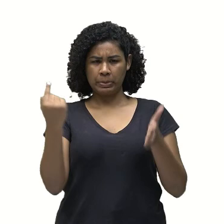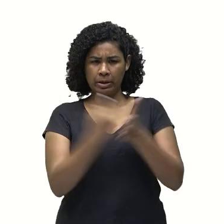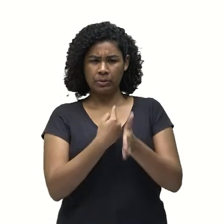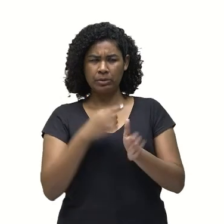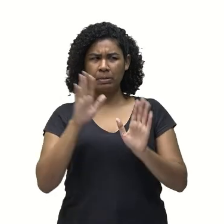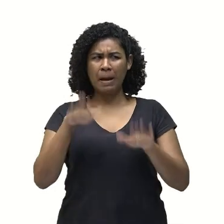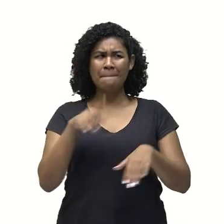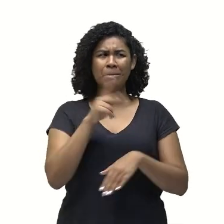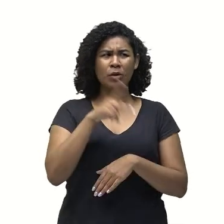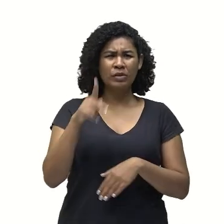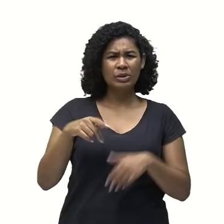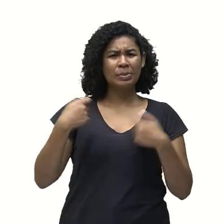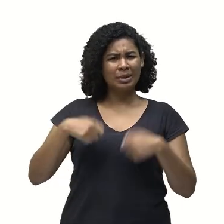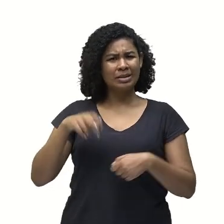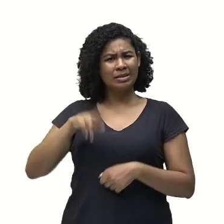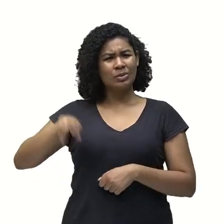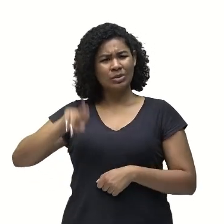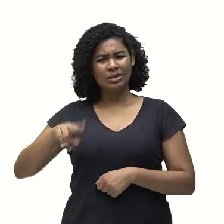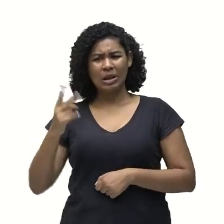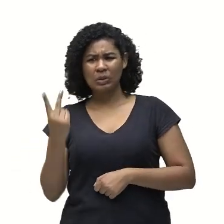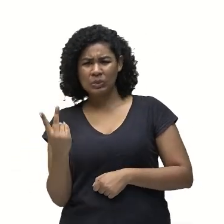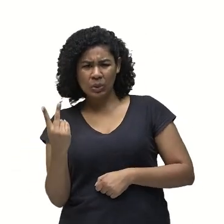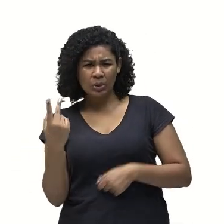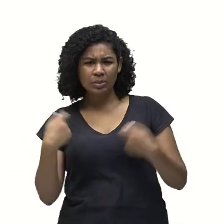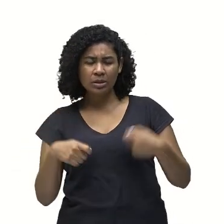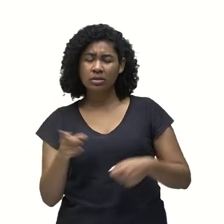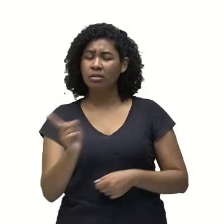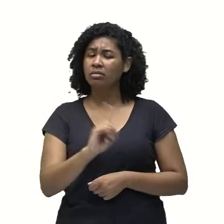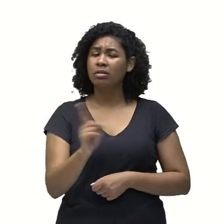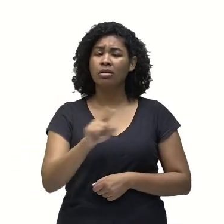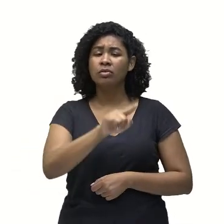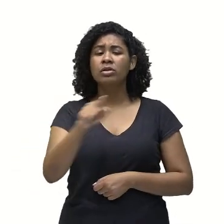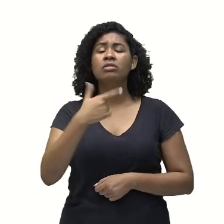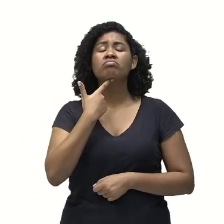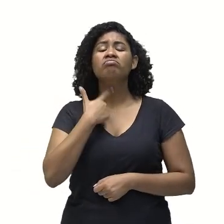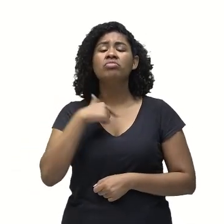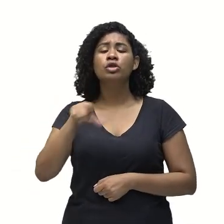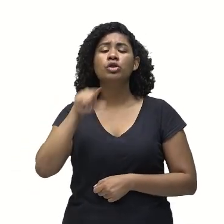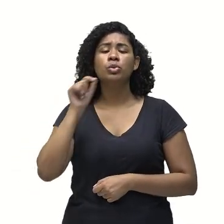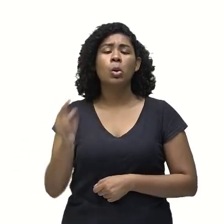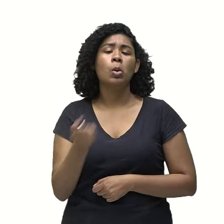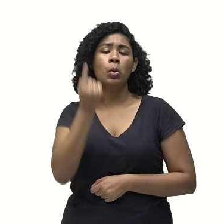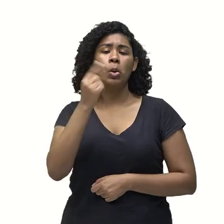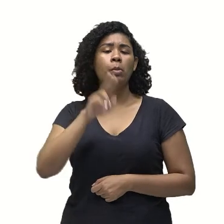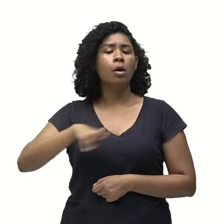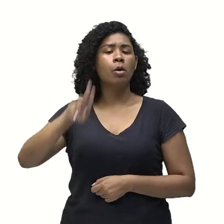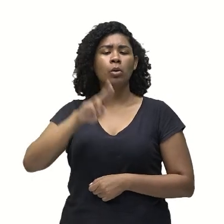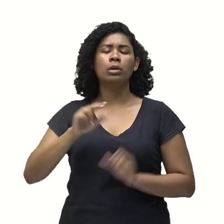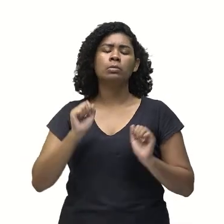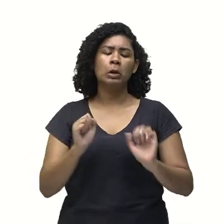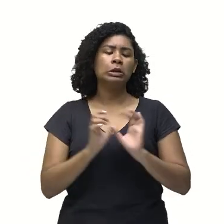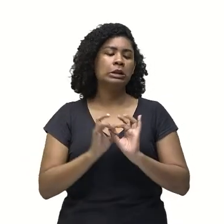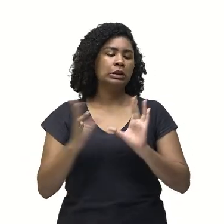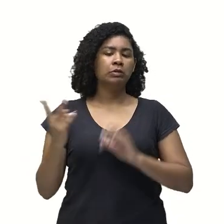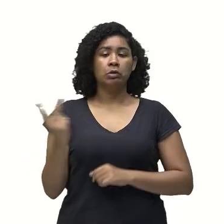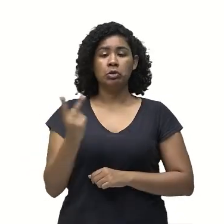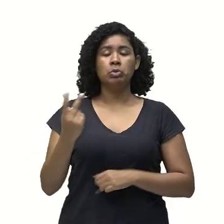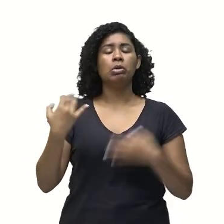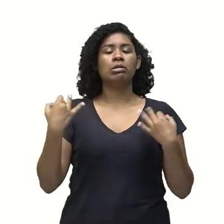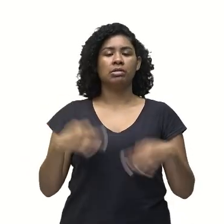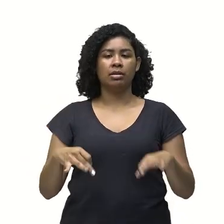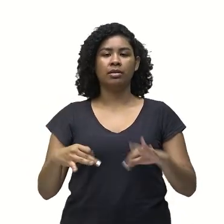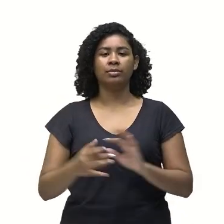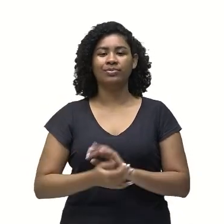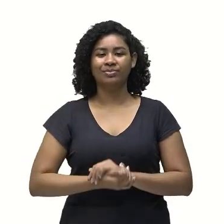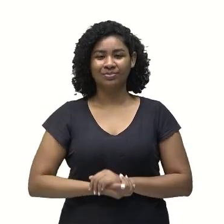as duas formas? Não, queridos. Vocês podem usar uma delas, tá? Qualquer uma delas está ok. Estão